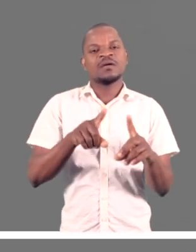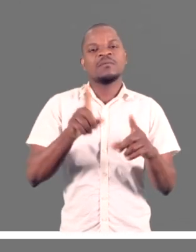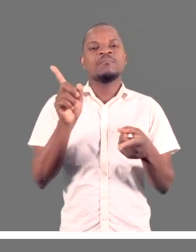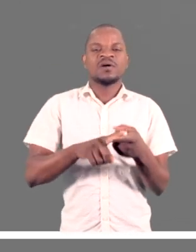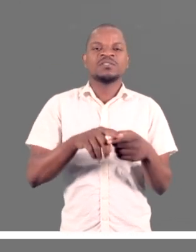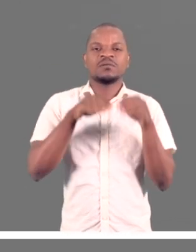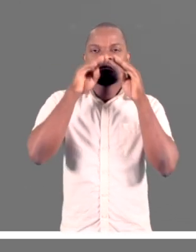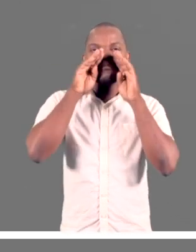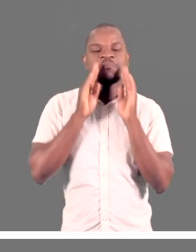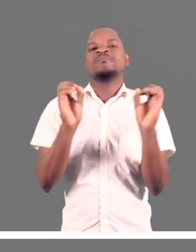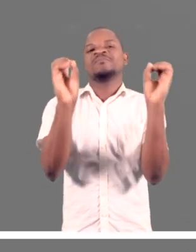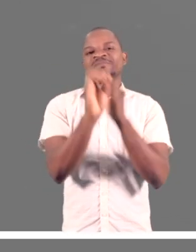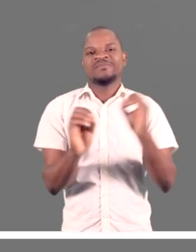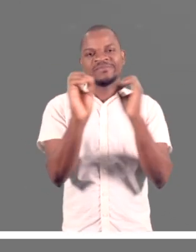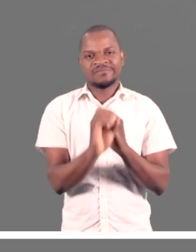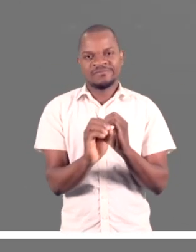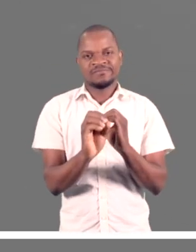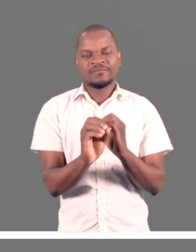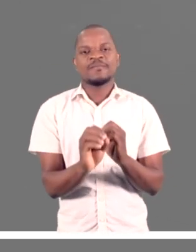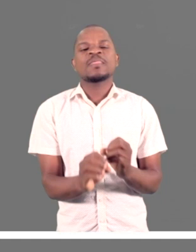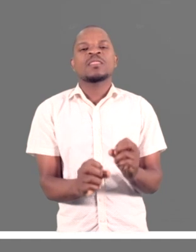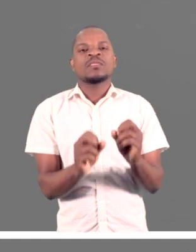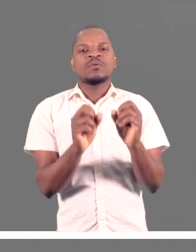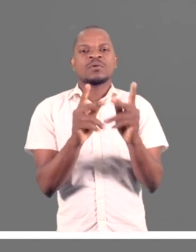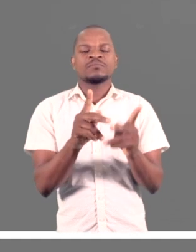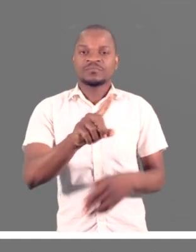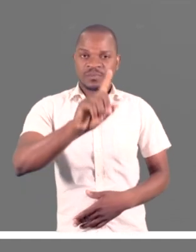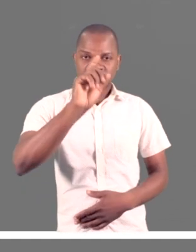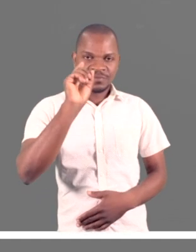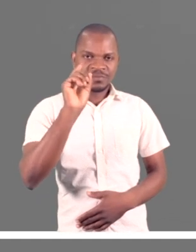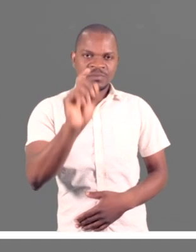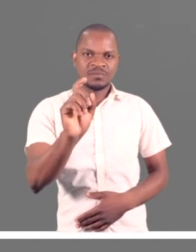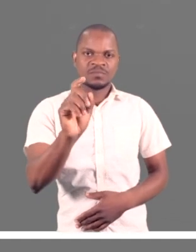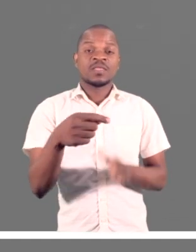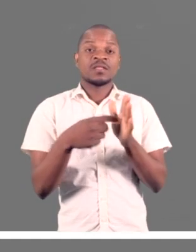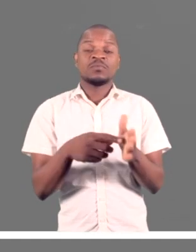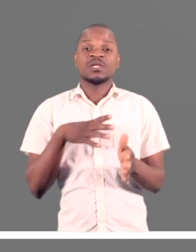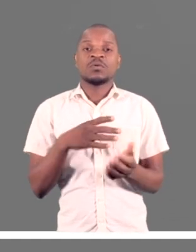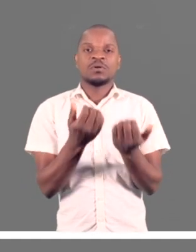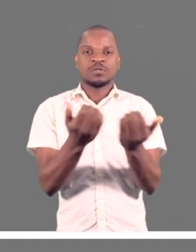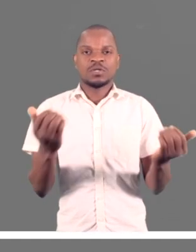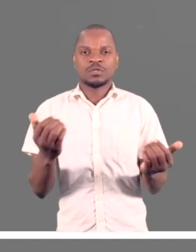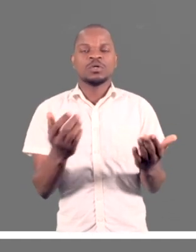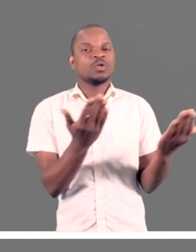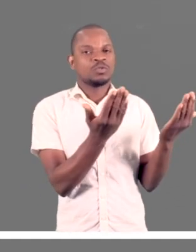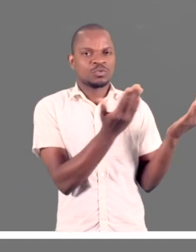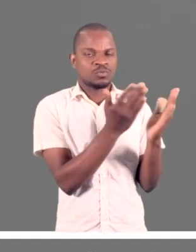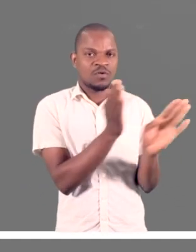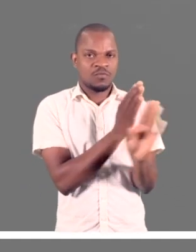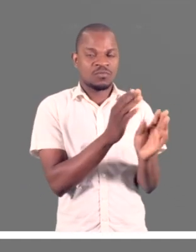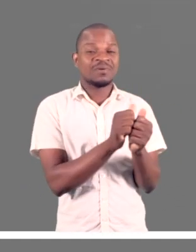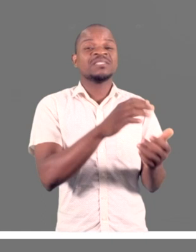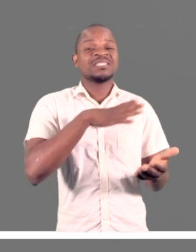esquecendo daquilo que é a existência de livros são seguidos no estator acompanhamos que haja uma criança